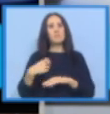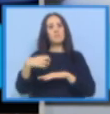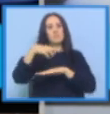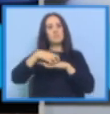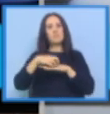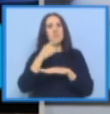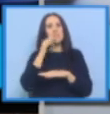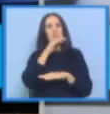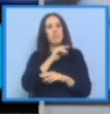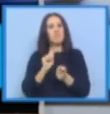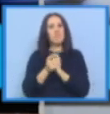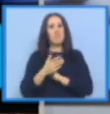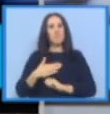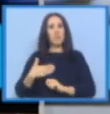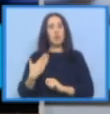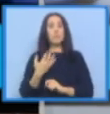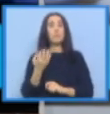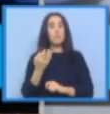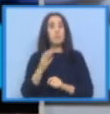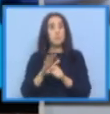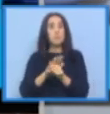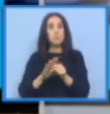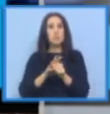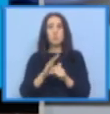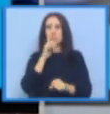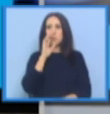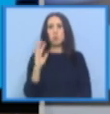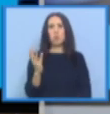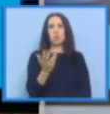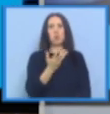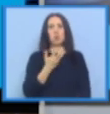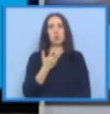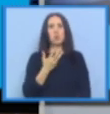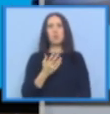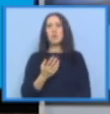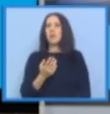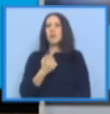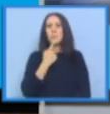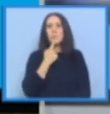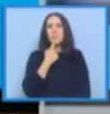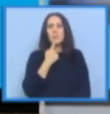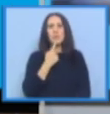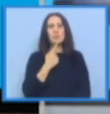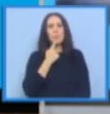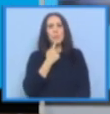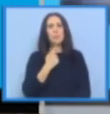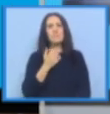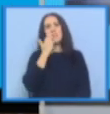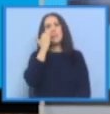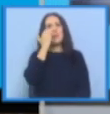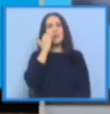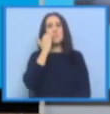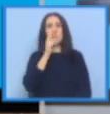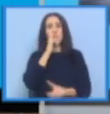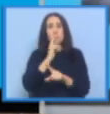gelo. Exatamente porque a situação que nos rodeia é tão grave, mas ao